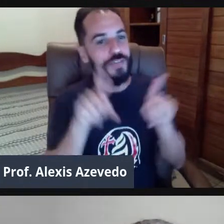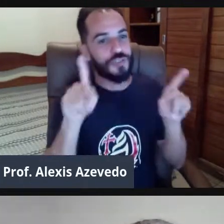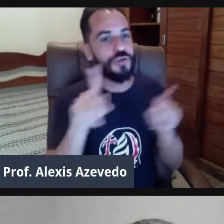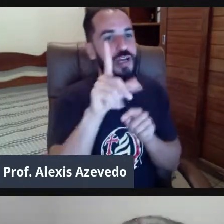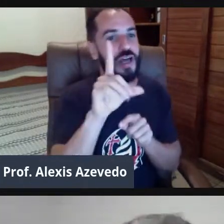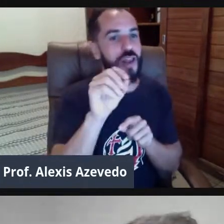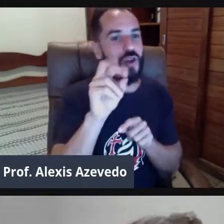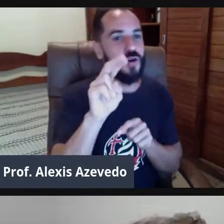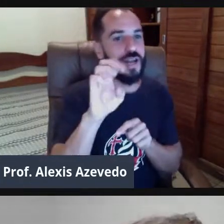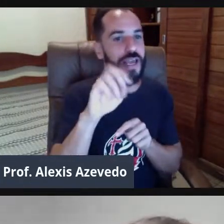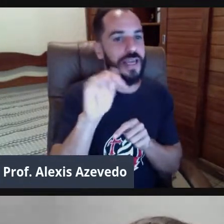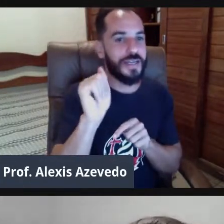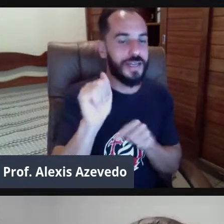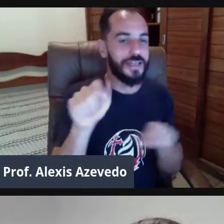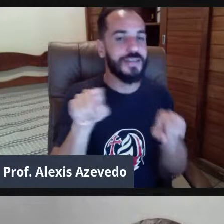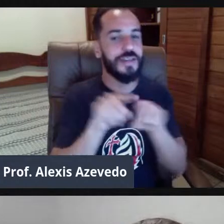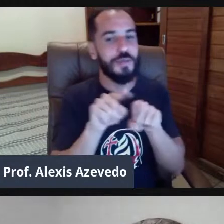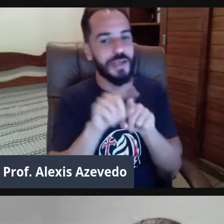Administrar uma escola